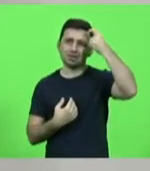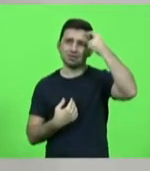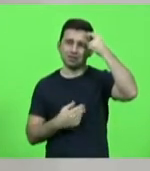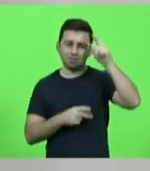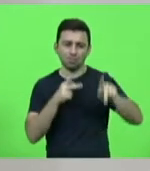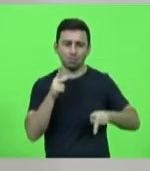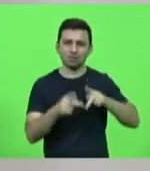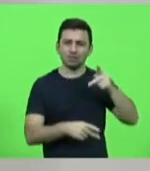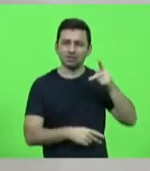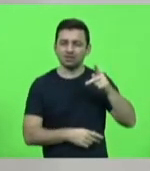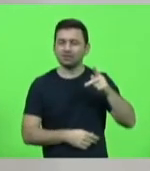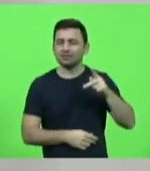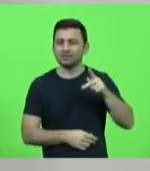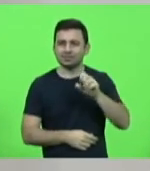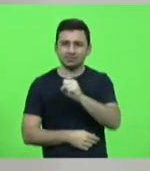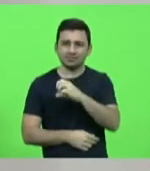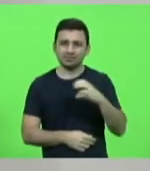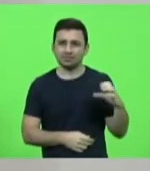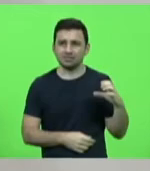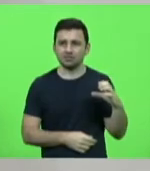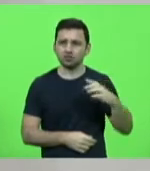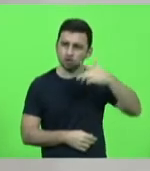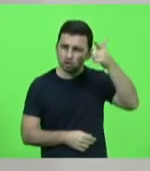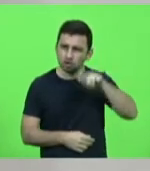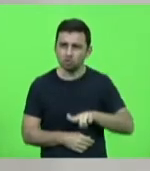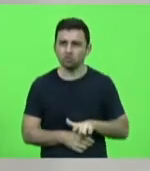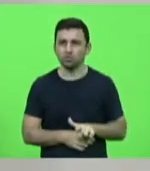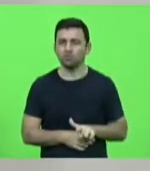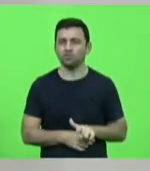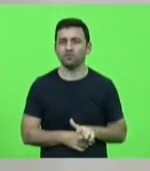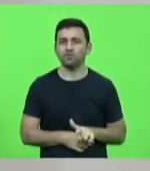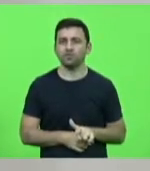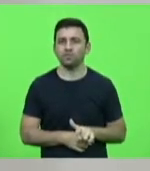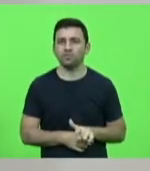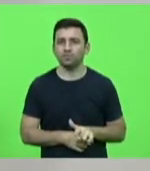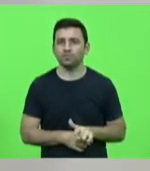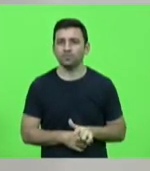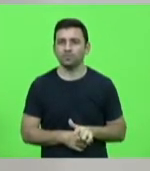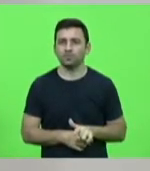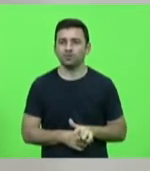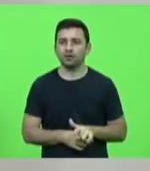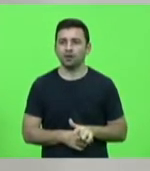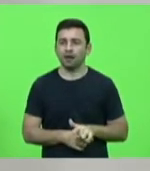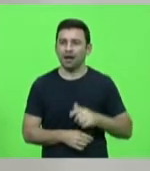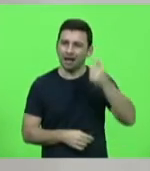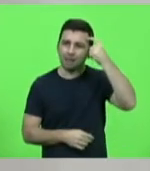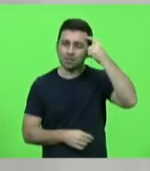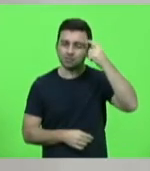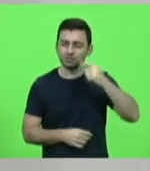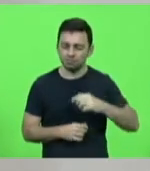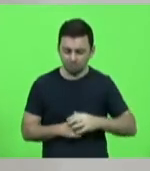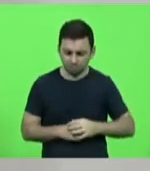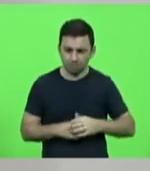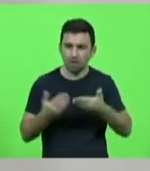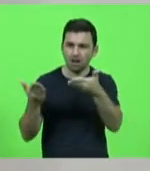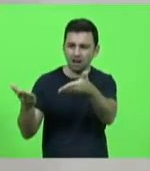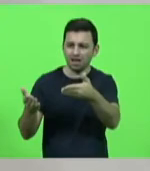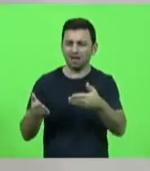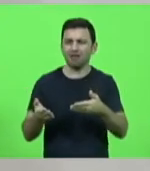catarinenses, devemos, mais uma vez, abaixar a cabeça para um mal feito